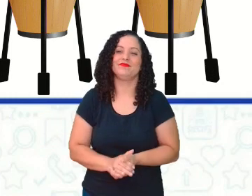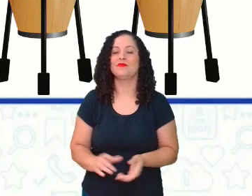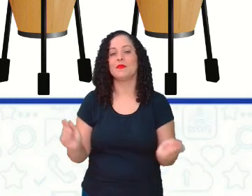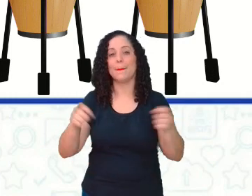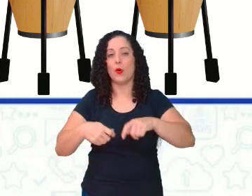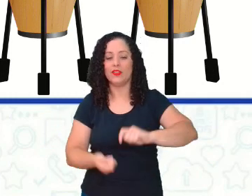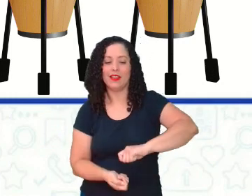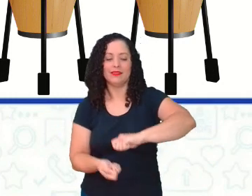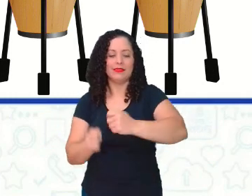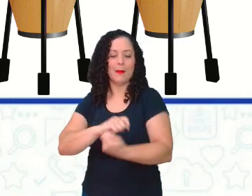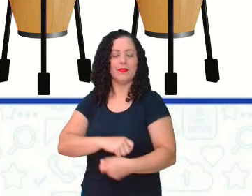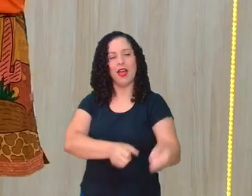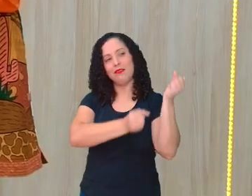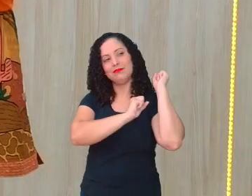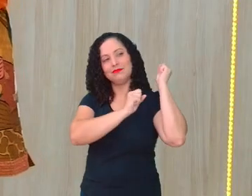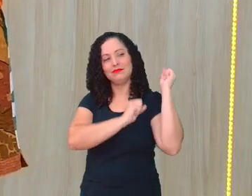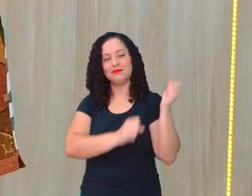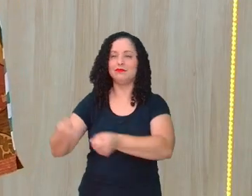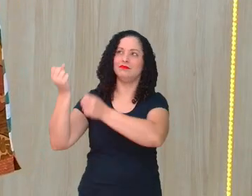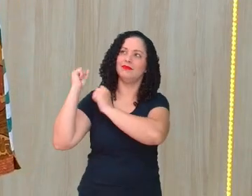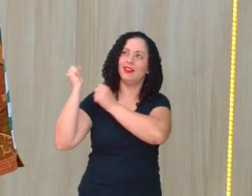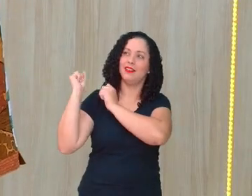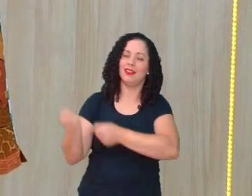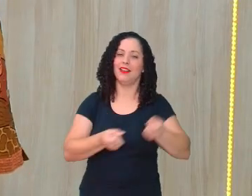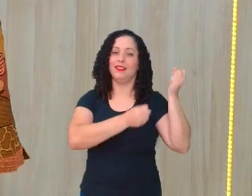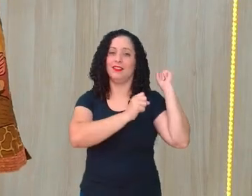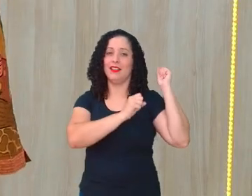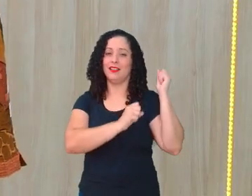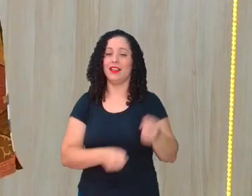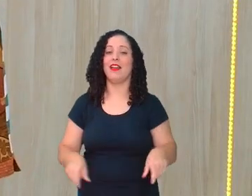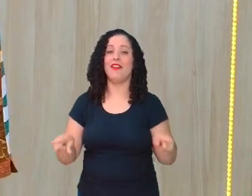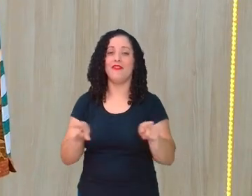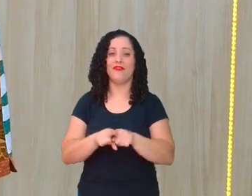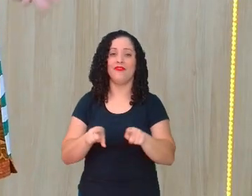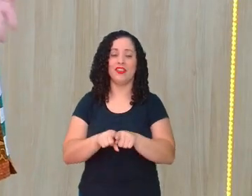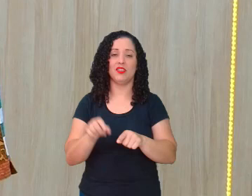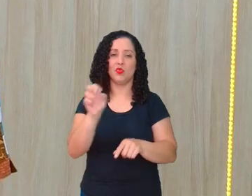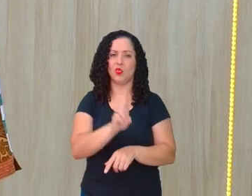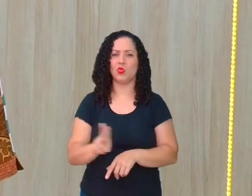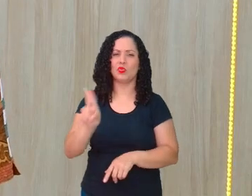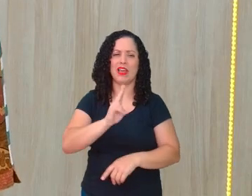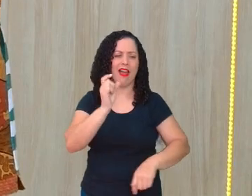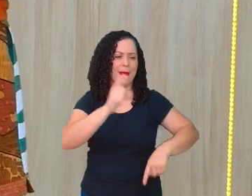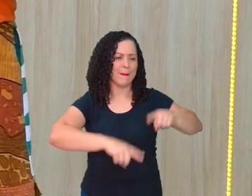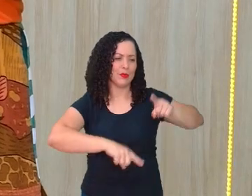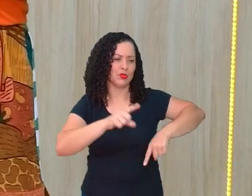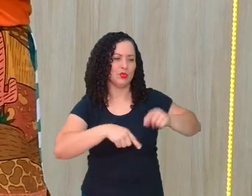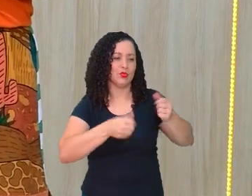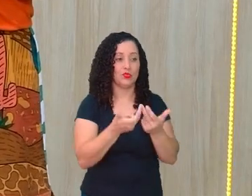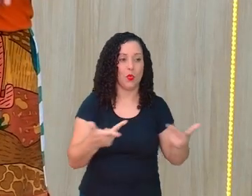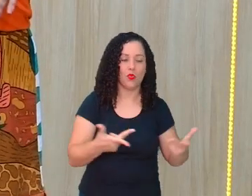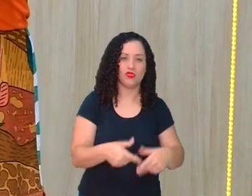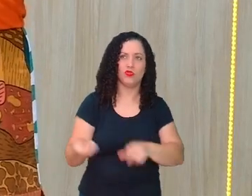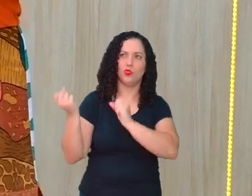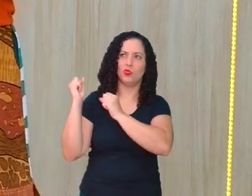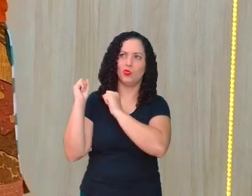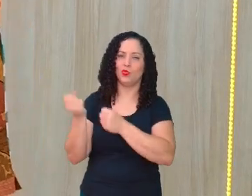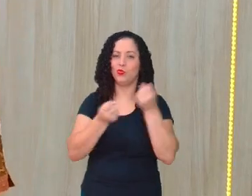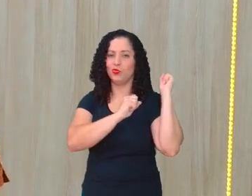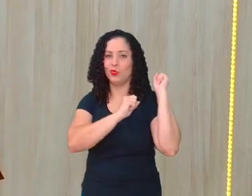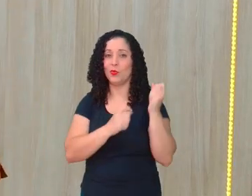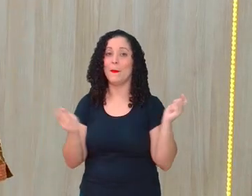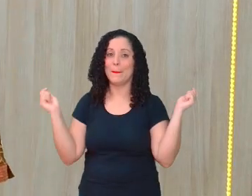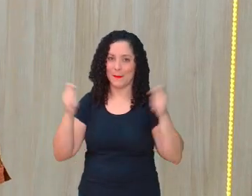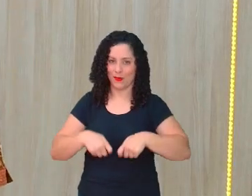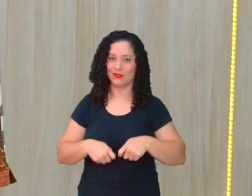fazer uma maraca, a gente pode fazer até com chave, com objetos, a gente pode criar instrumentos de percussão. Então,